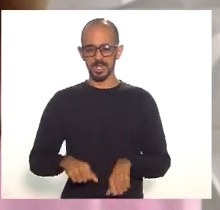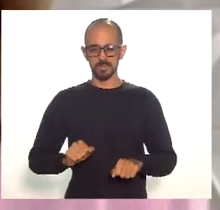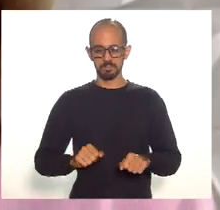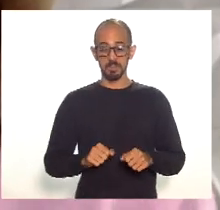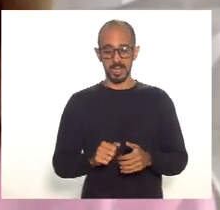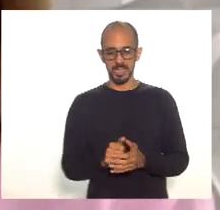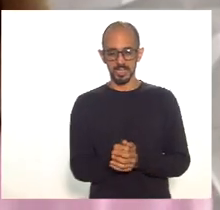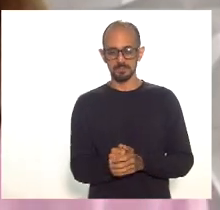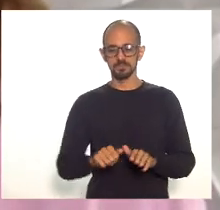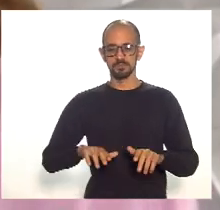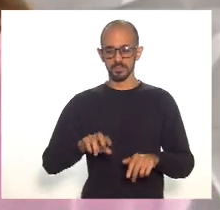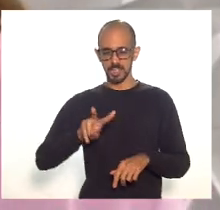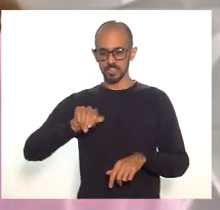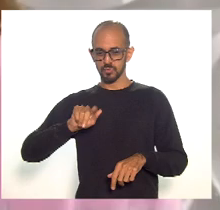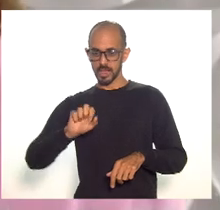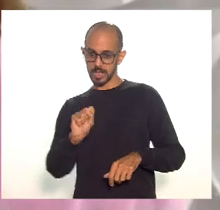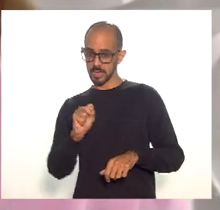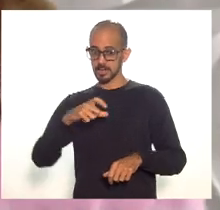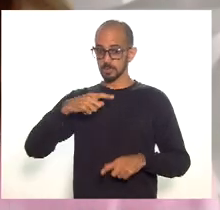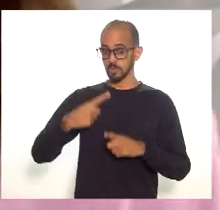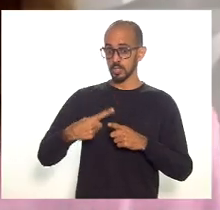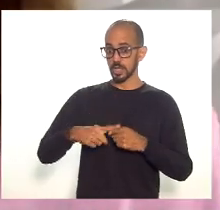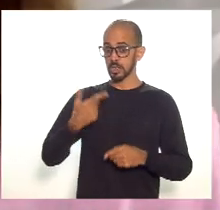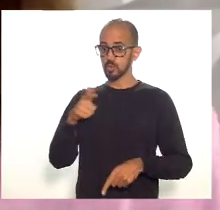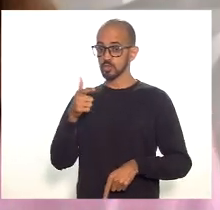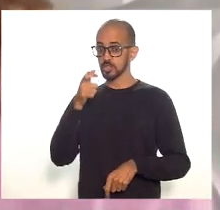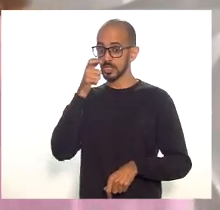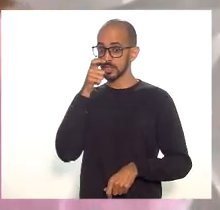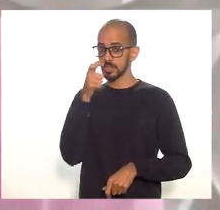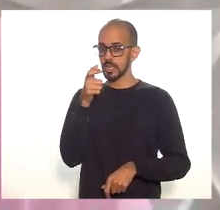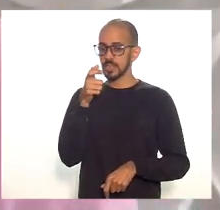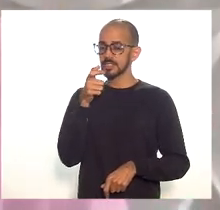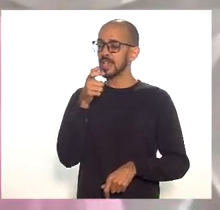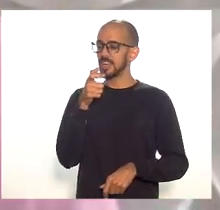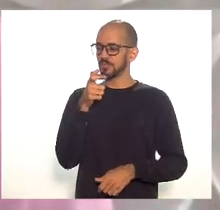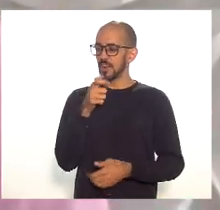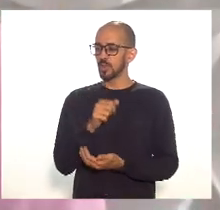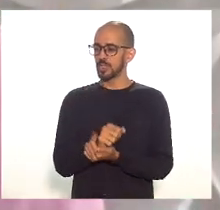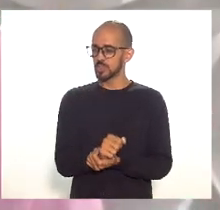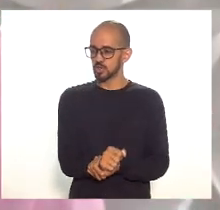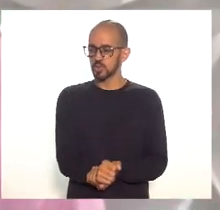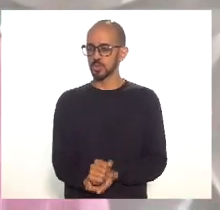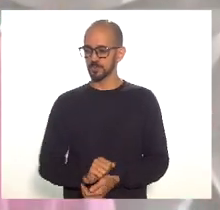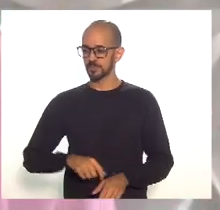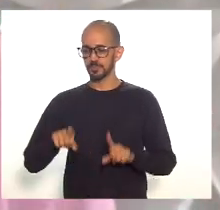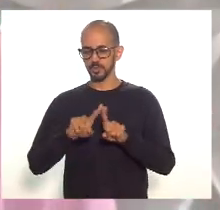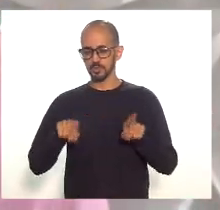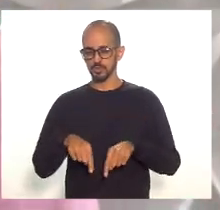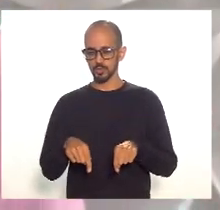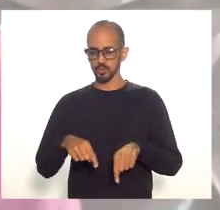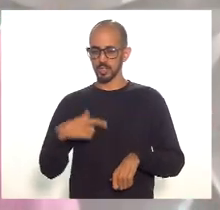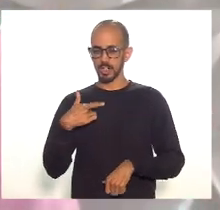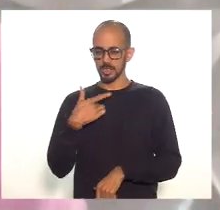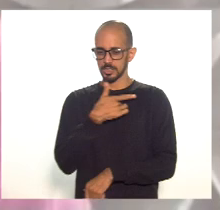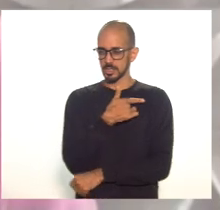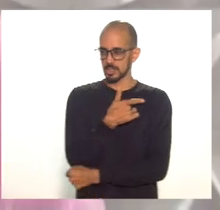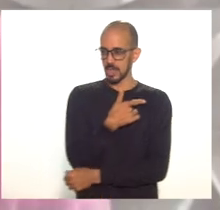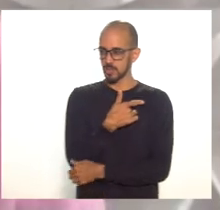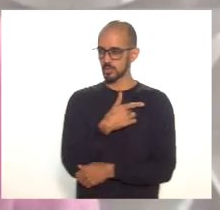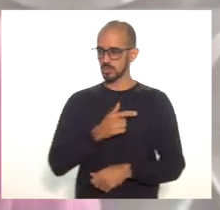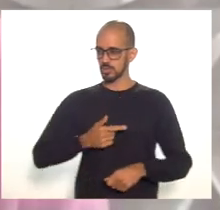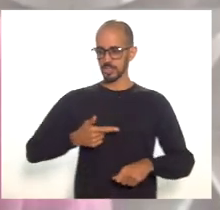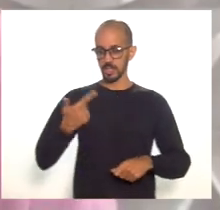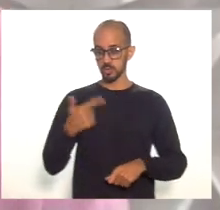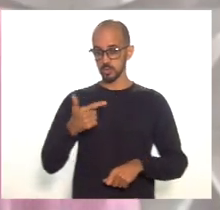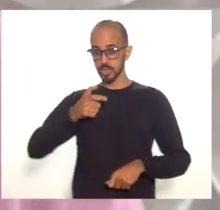eram ocupadas porque não havia interesse por parte dos servidores da saúde de trabalhar na linha de frente